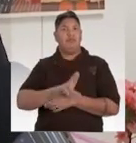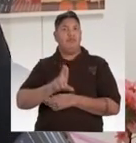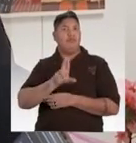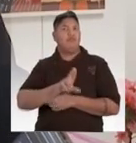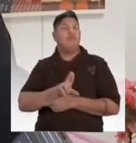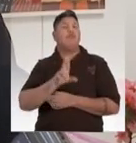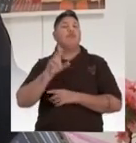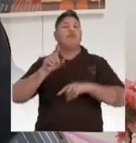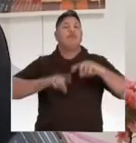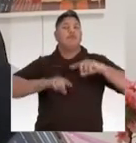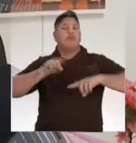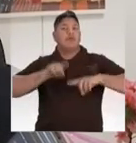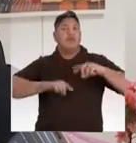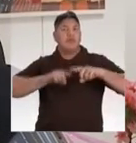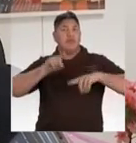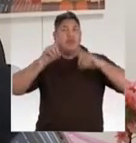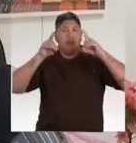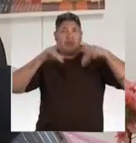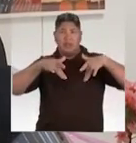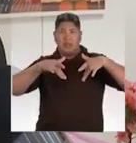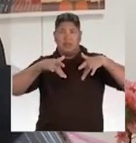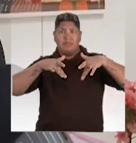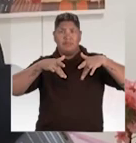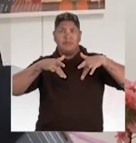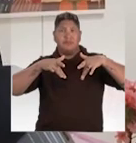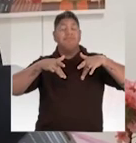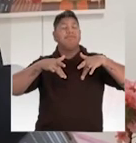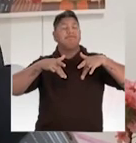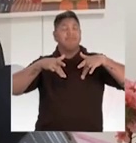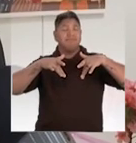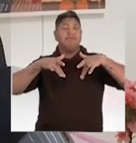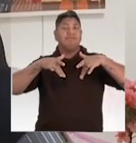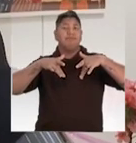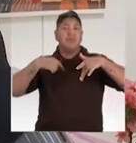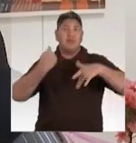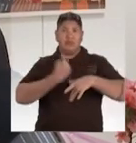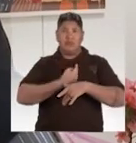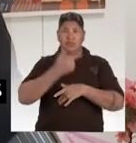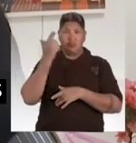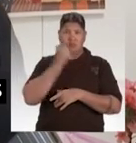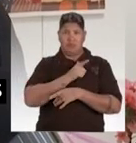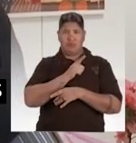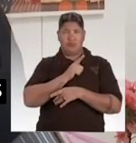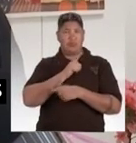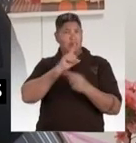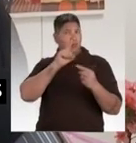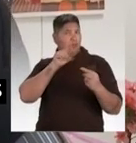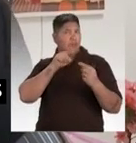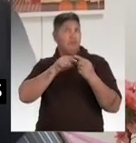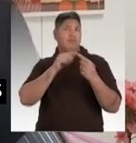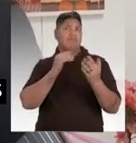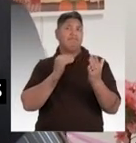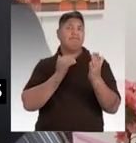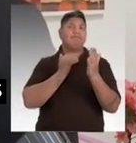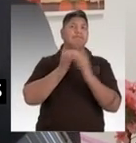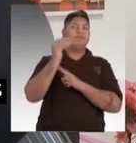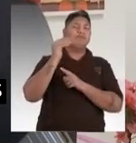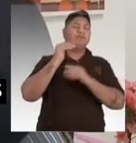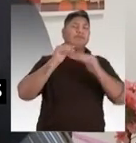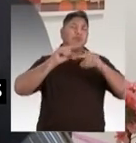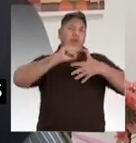diminuição de uso de material descartável, que nós consigamos atingir